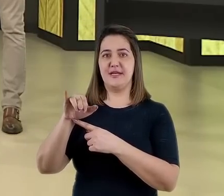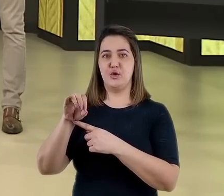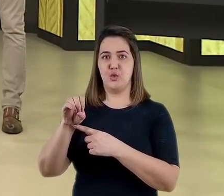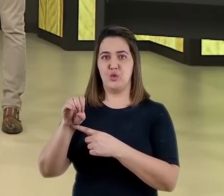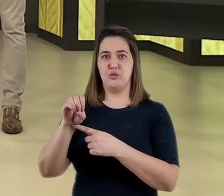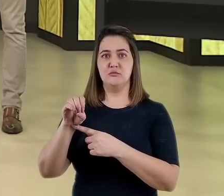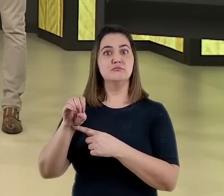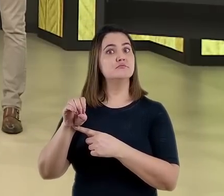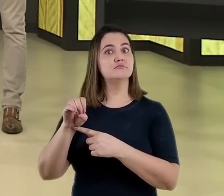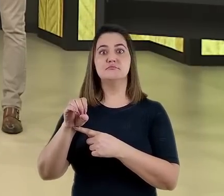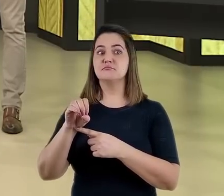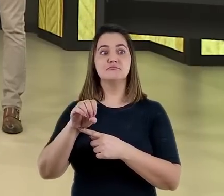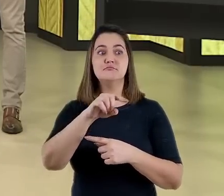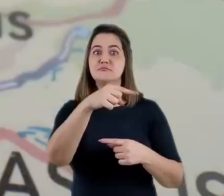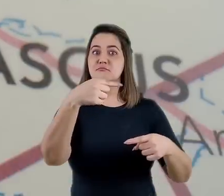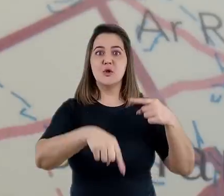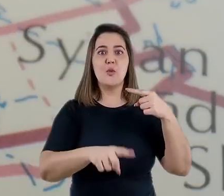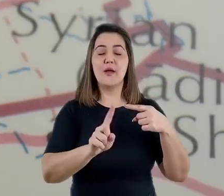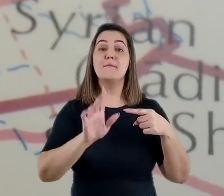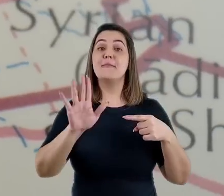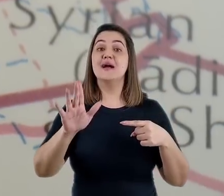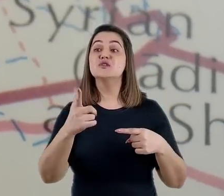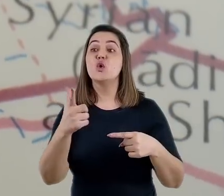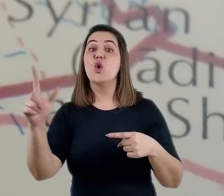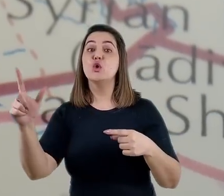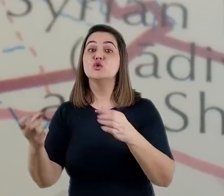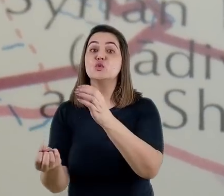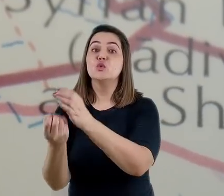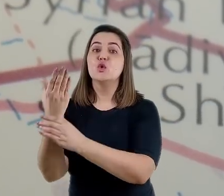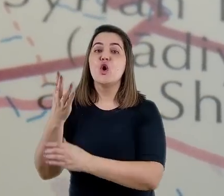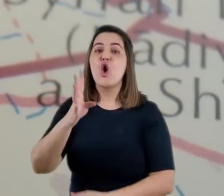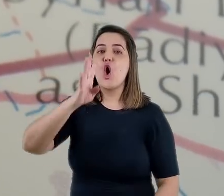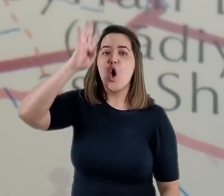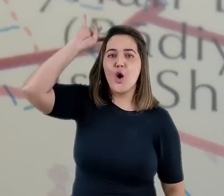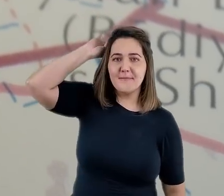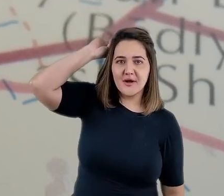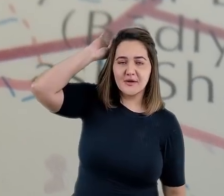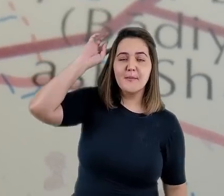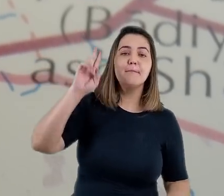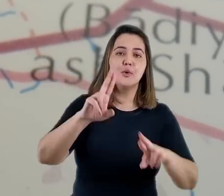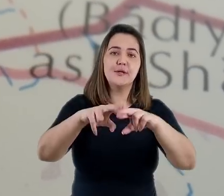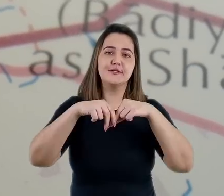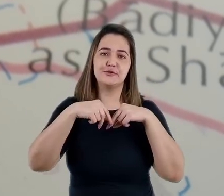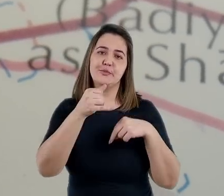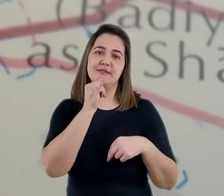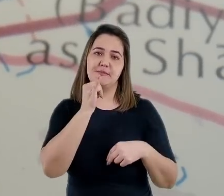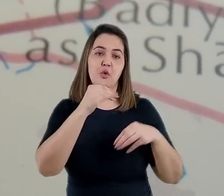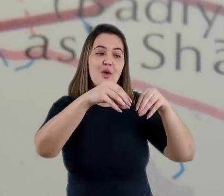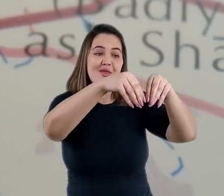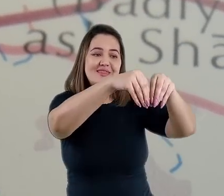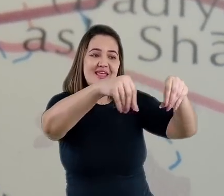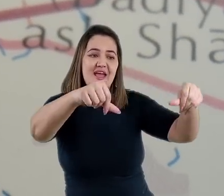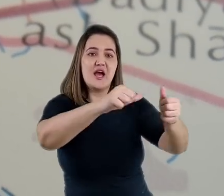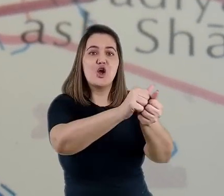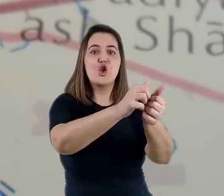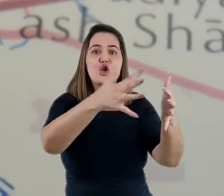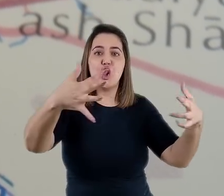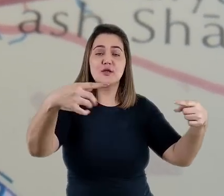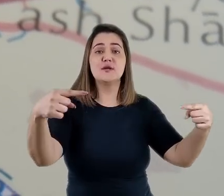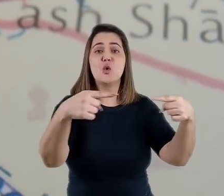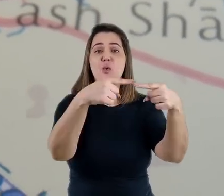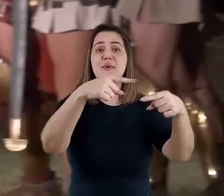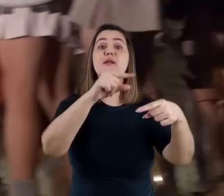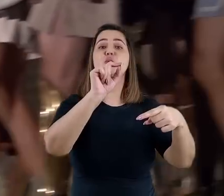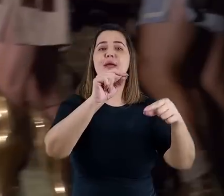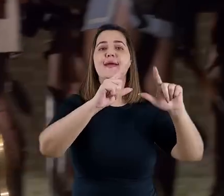Agora, Roma sim. Quase todos os intérpretes entendem que a expressão terra gloriosa de que fala o texto